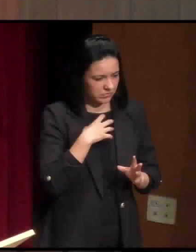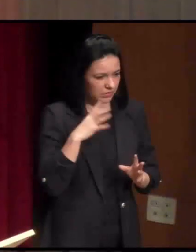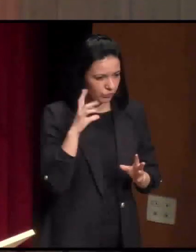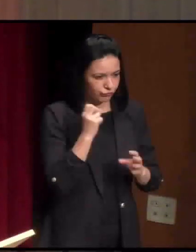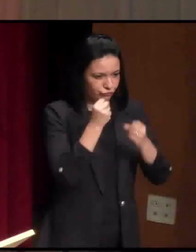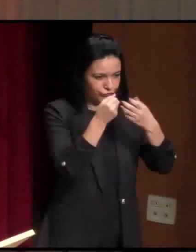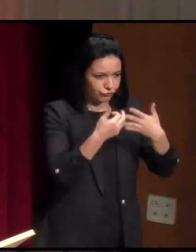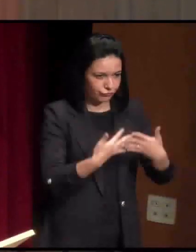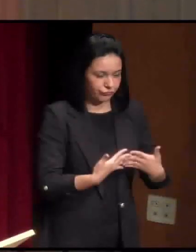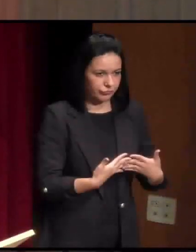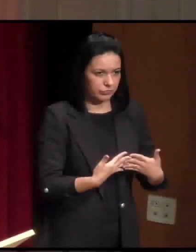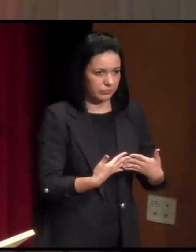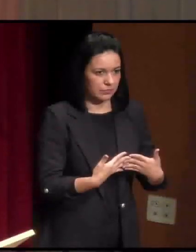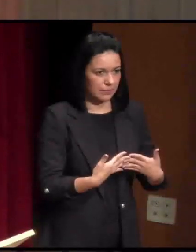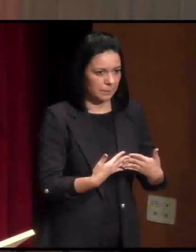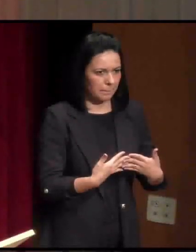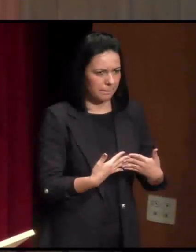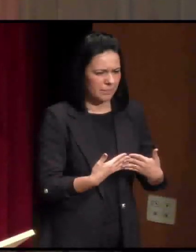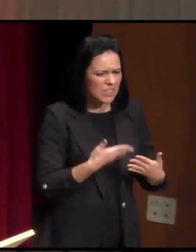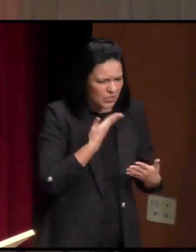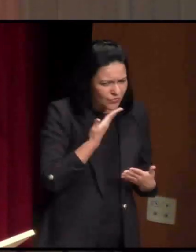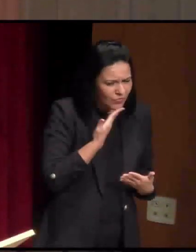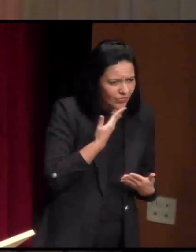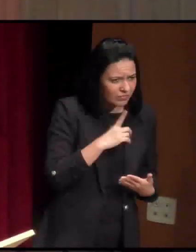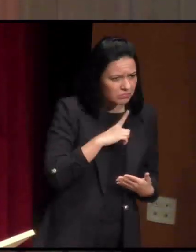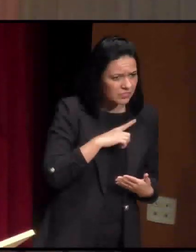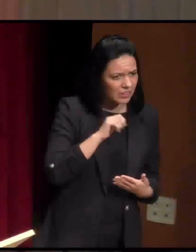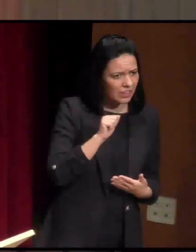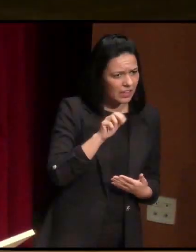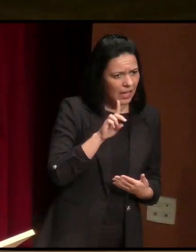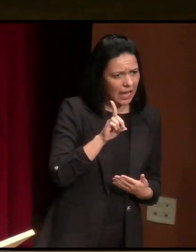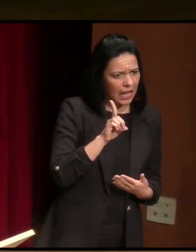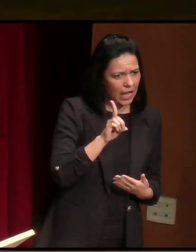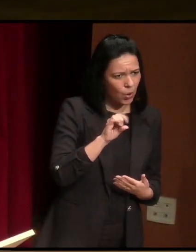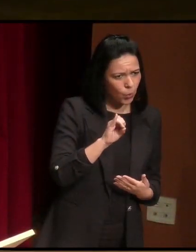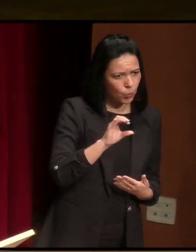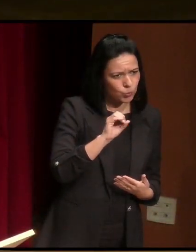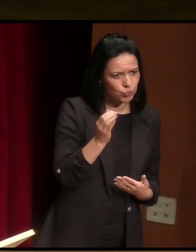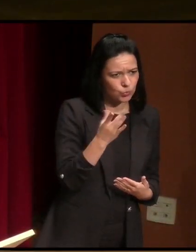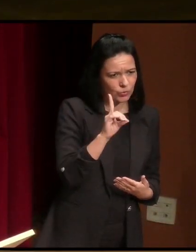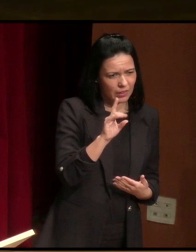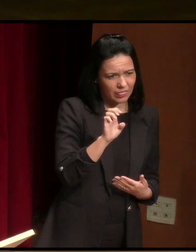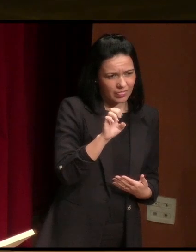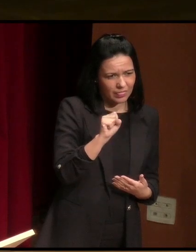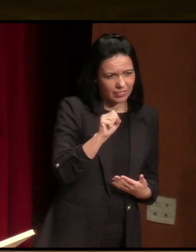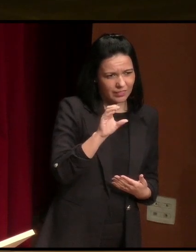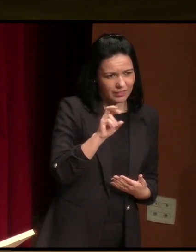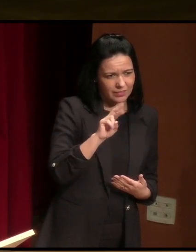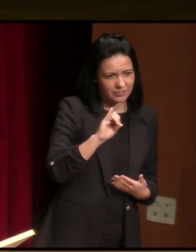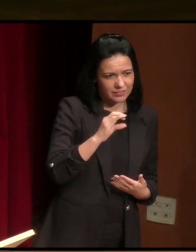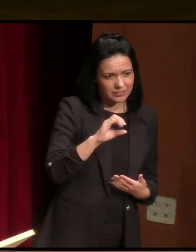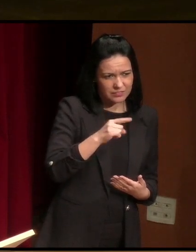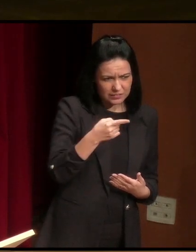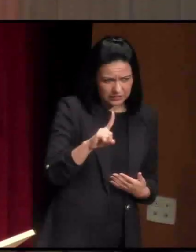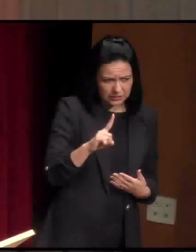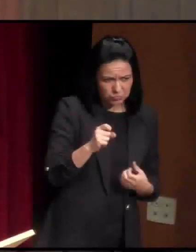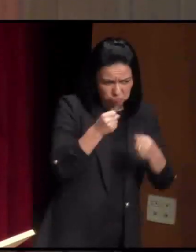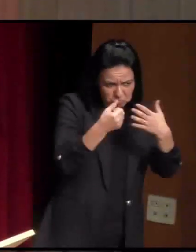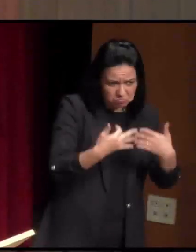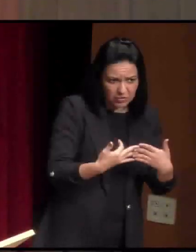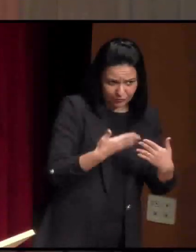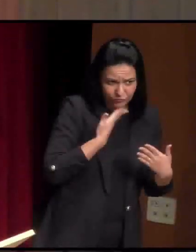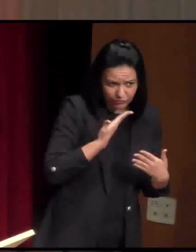E a gente encontra isso fácil na sociedade ou está um pouco difícil? Como é que está isso nos nossos dias?